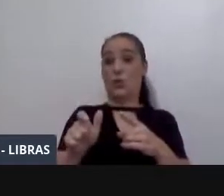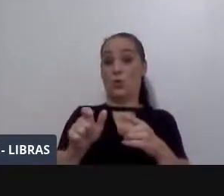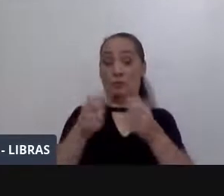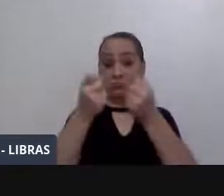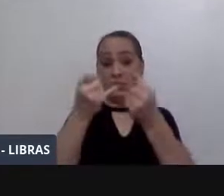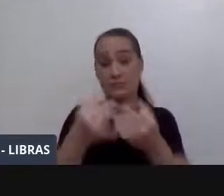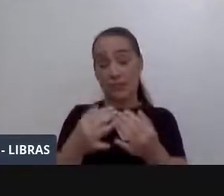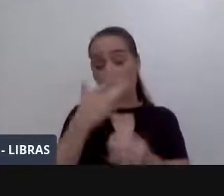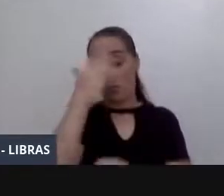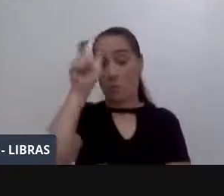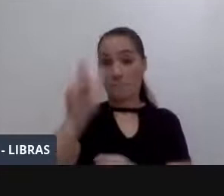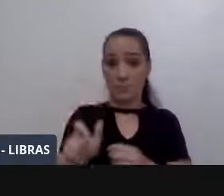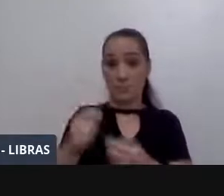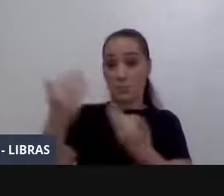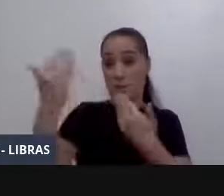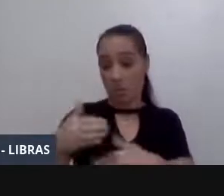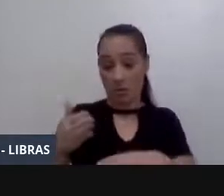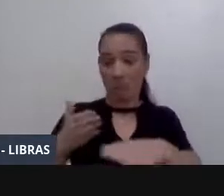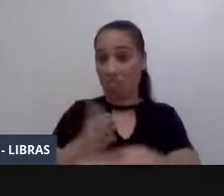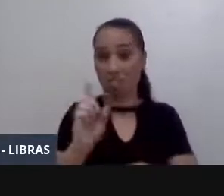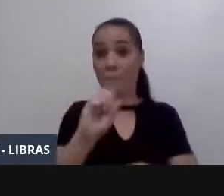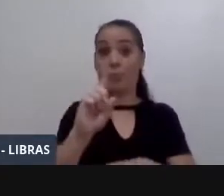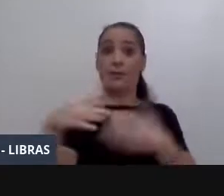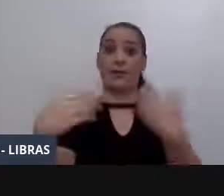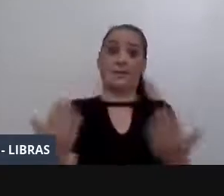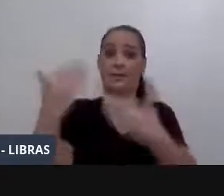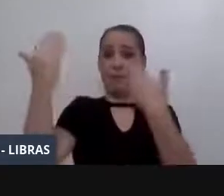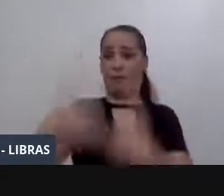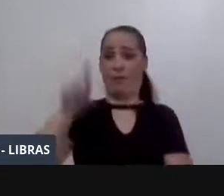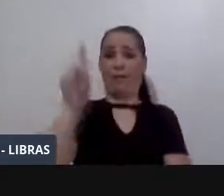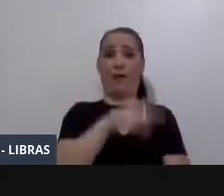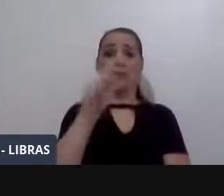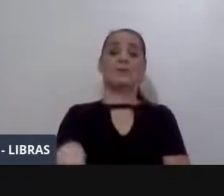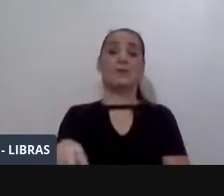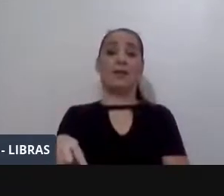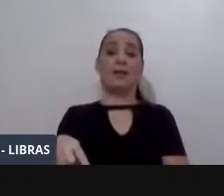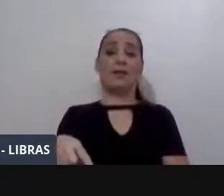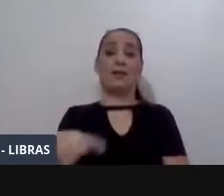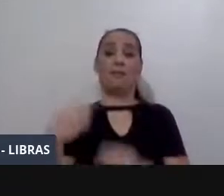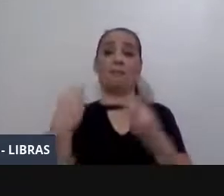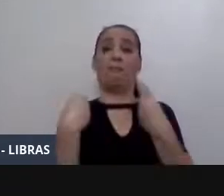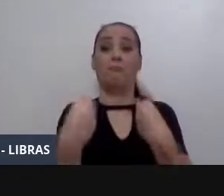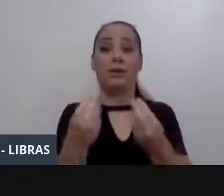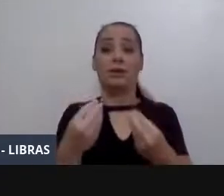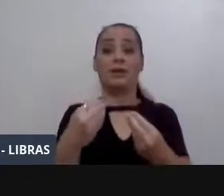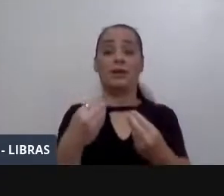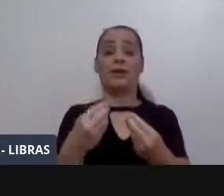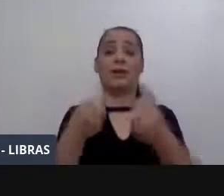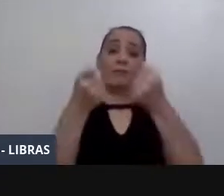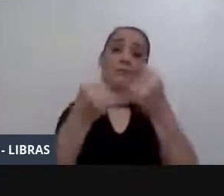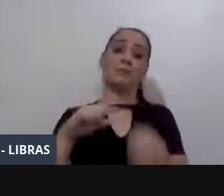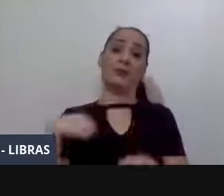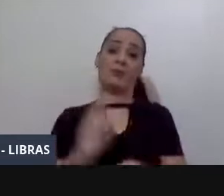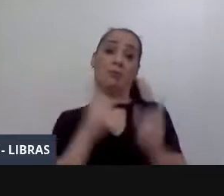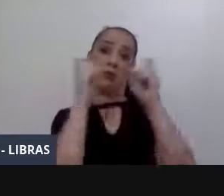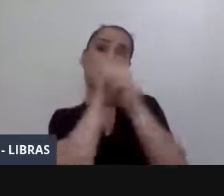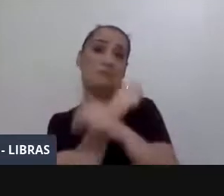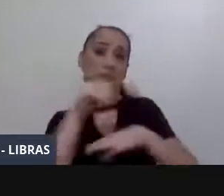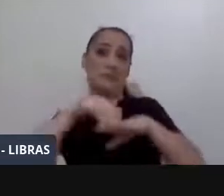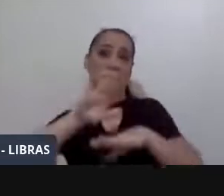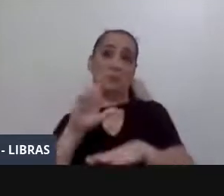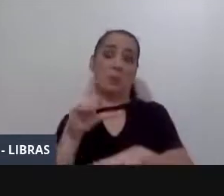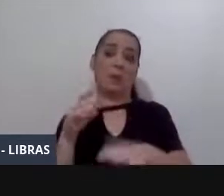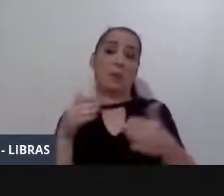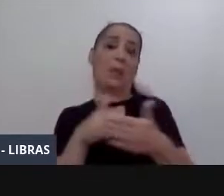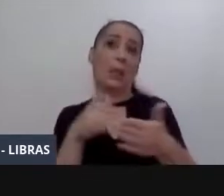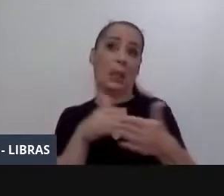mesmo, para quê? Para dizer que somos mais difíceis do que o mundo? Bom, enfim, não vou entrar nessas considerações